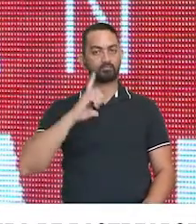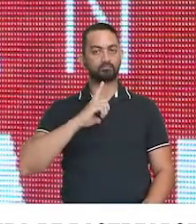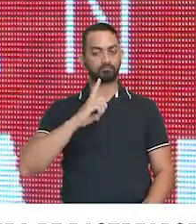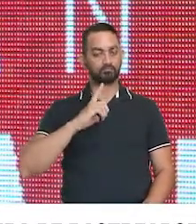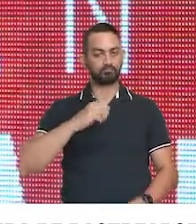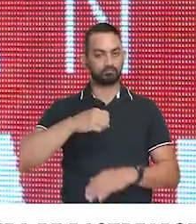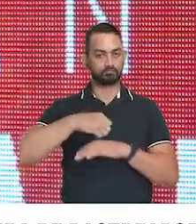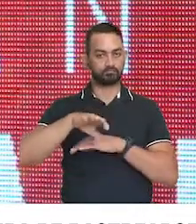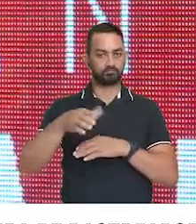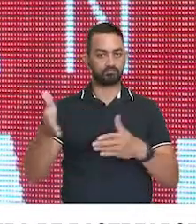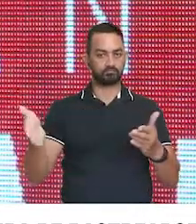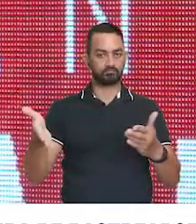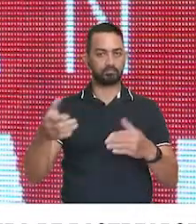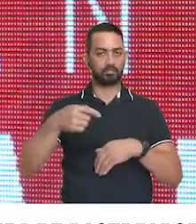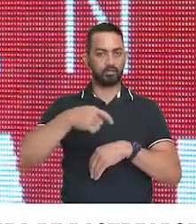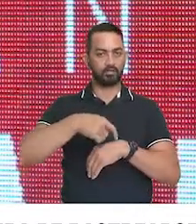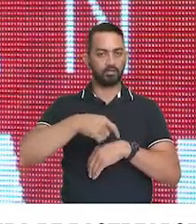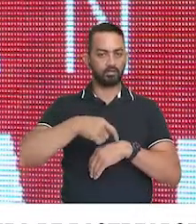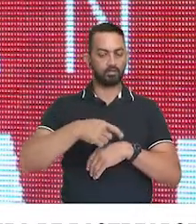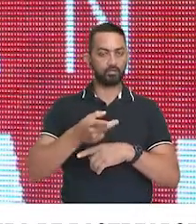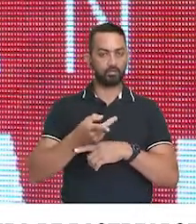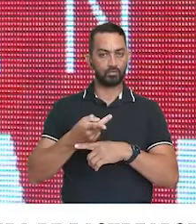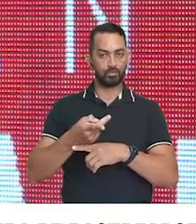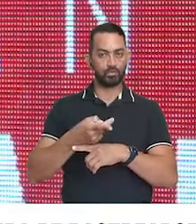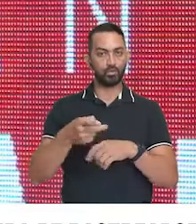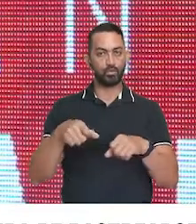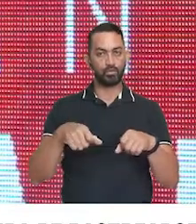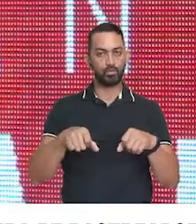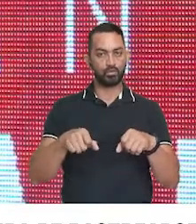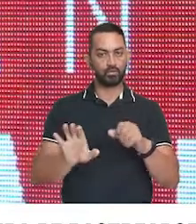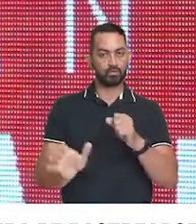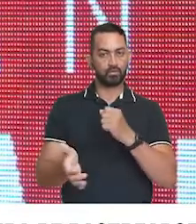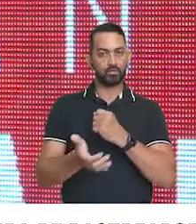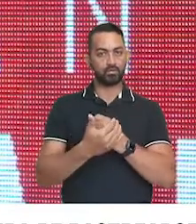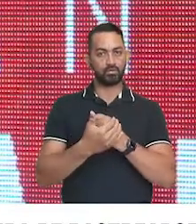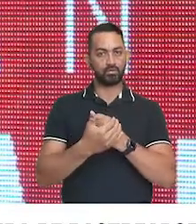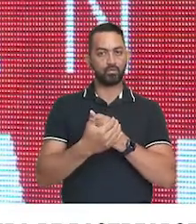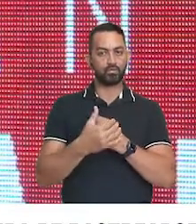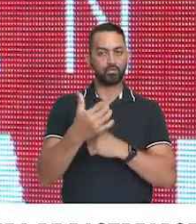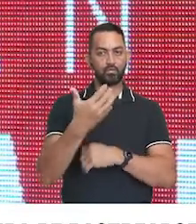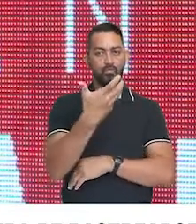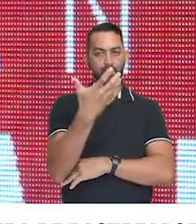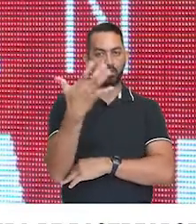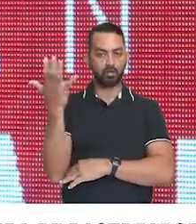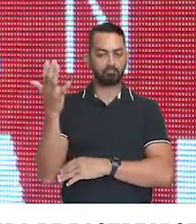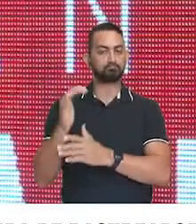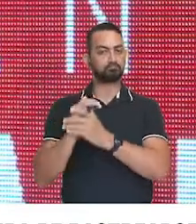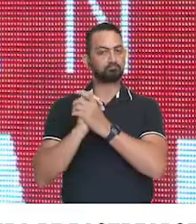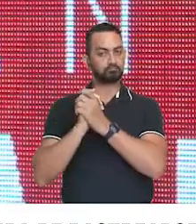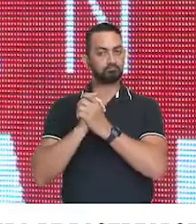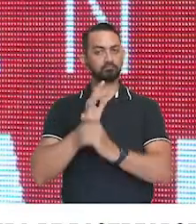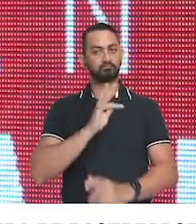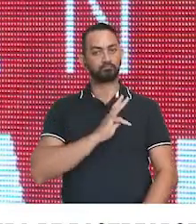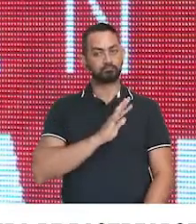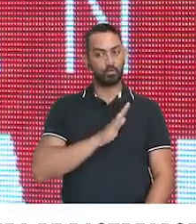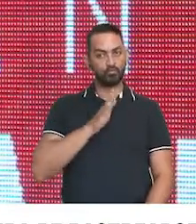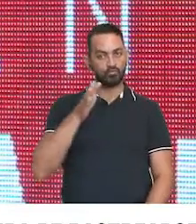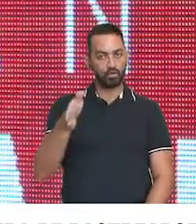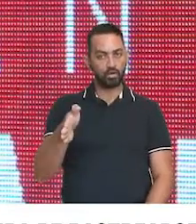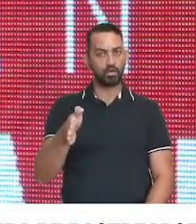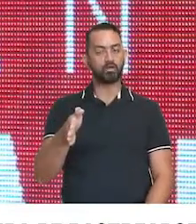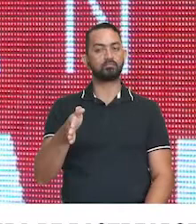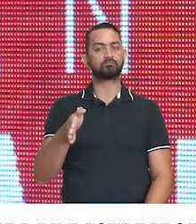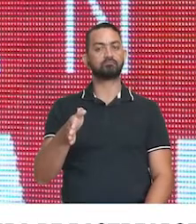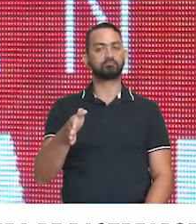que a gente tá trazendo para você aqui nesse momento é a busca por uma moto que tava escondida em um matagal Parabéns também à